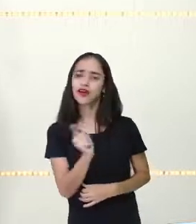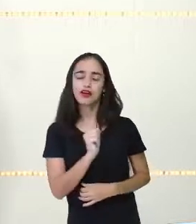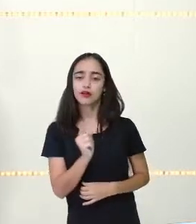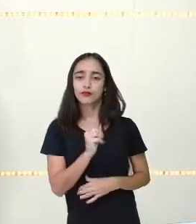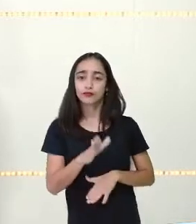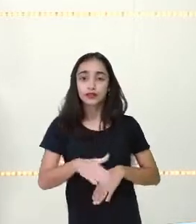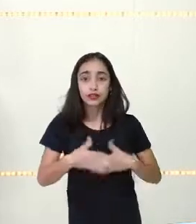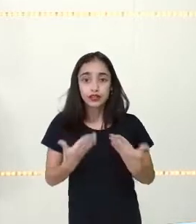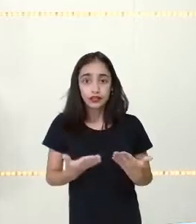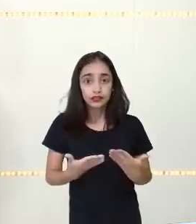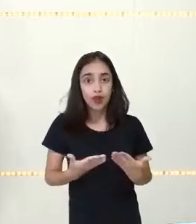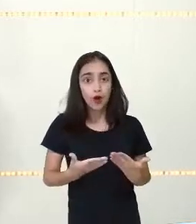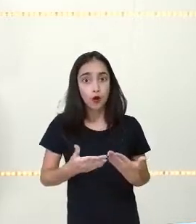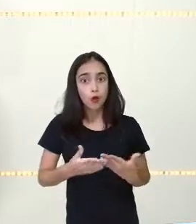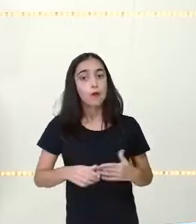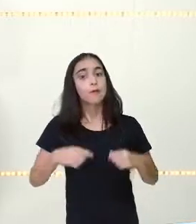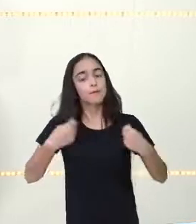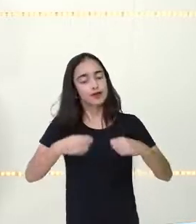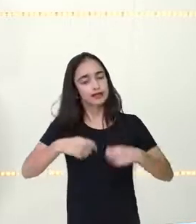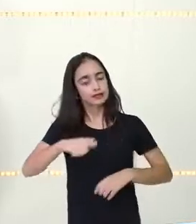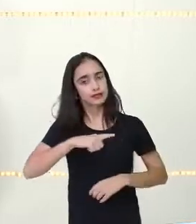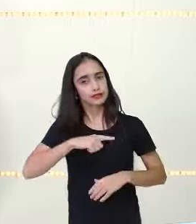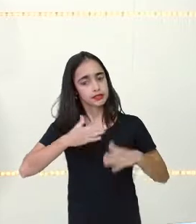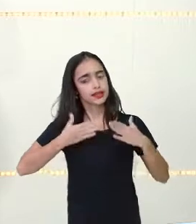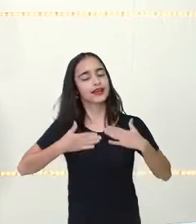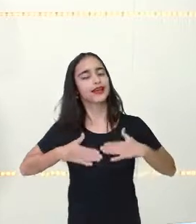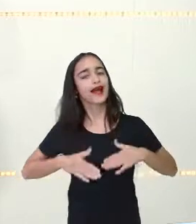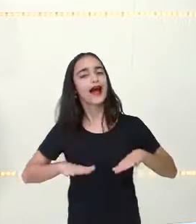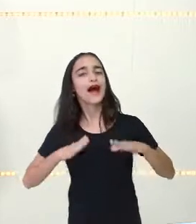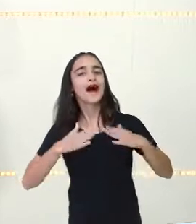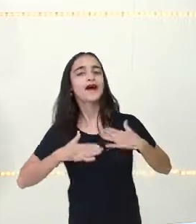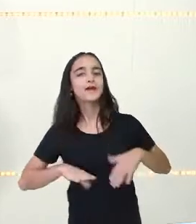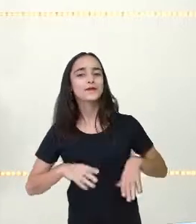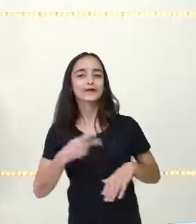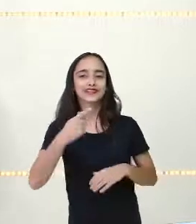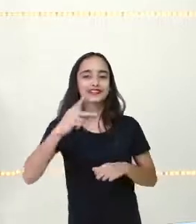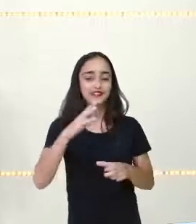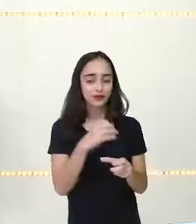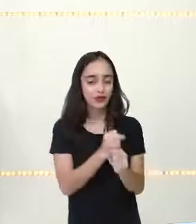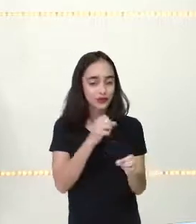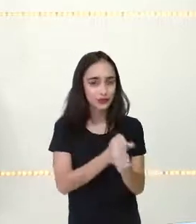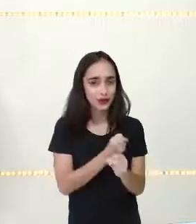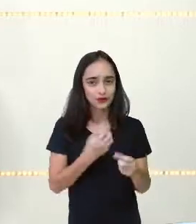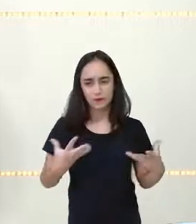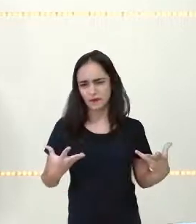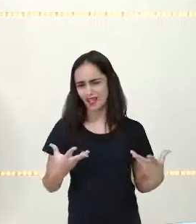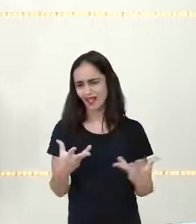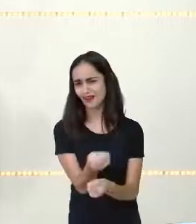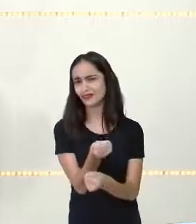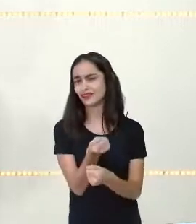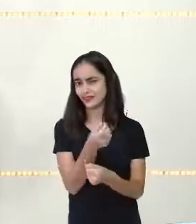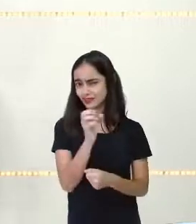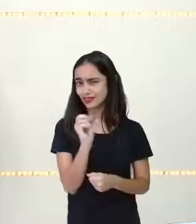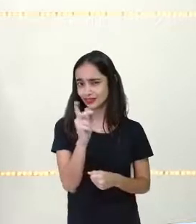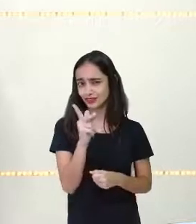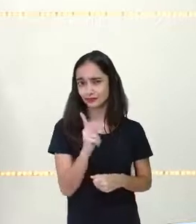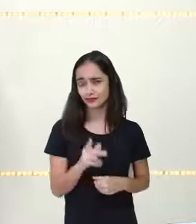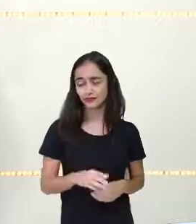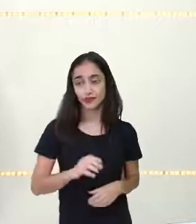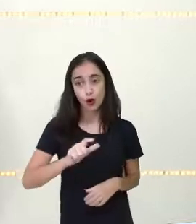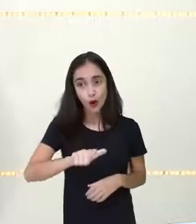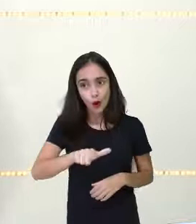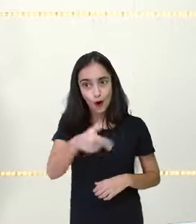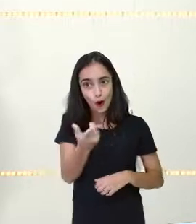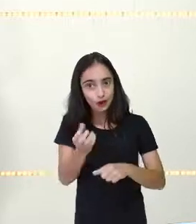muita calma e você vai tirar uma nota excelente outra dica muito importante Inclusive eu vou mostrar